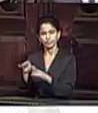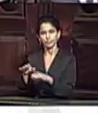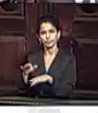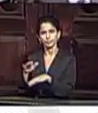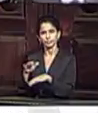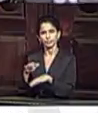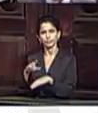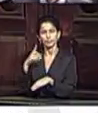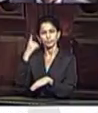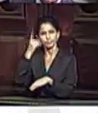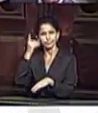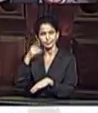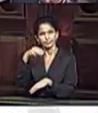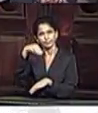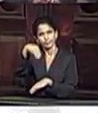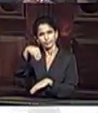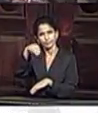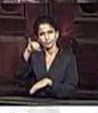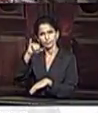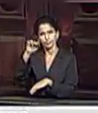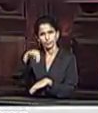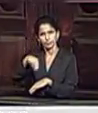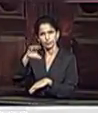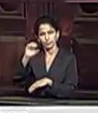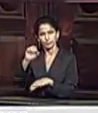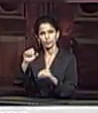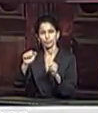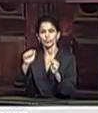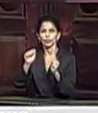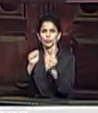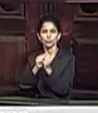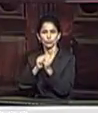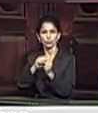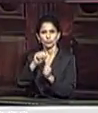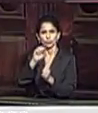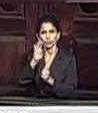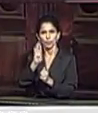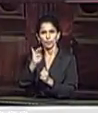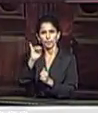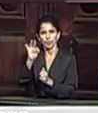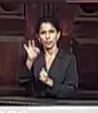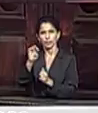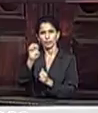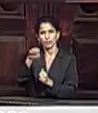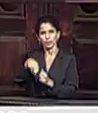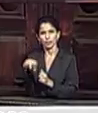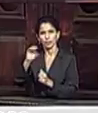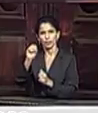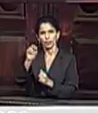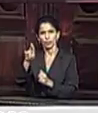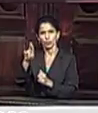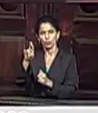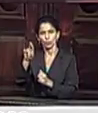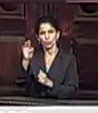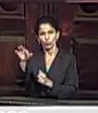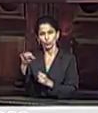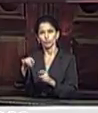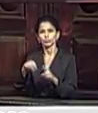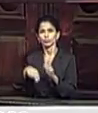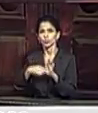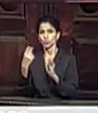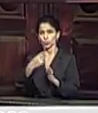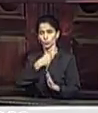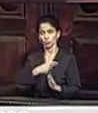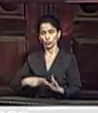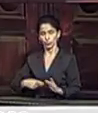Mink, que integra a comissão, presidida pelo deputado Conte Bittencourt, que tem o deputado Luiz Paulo como